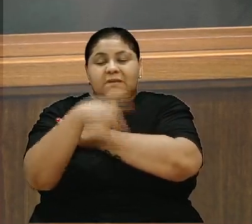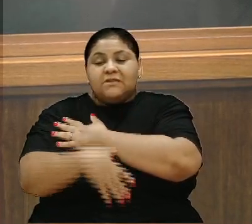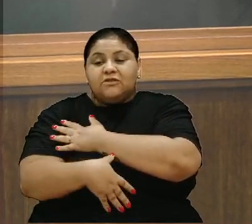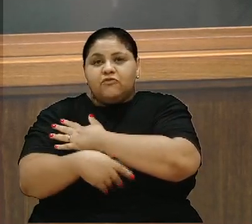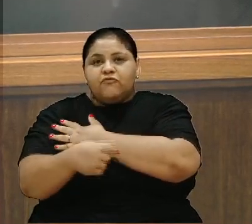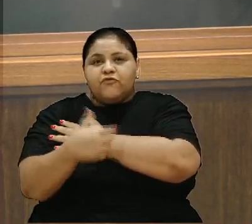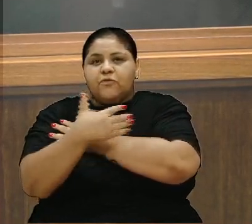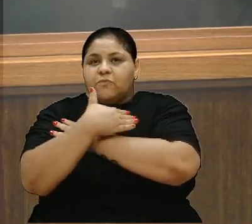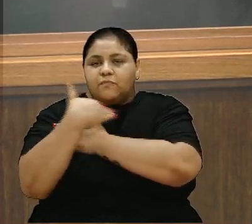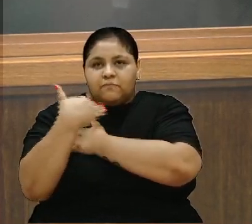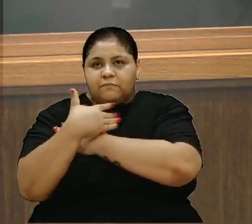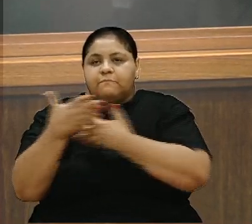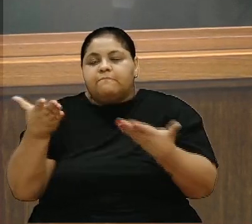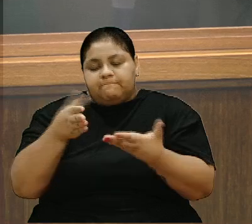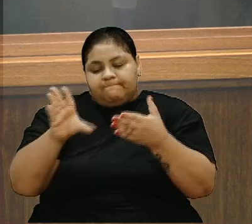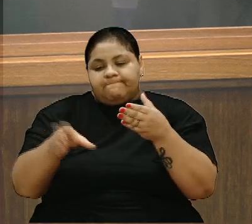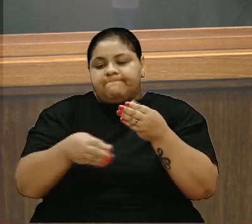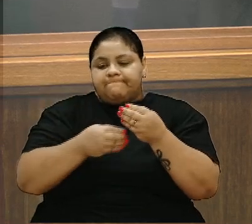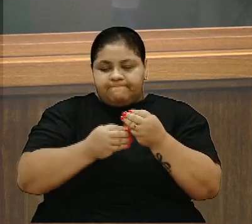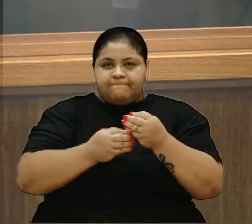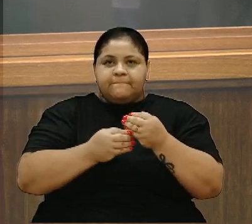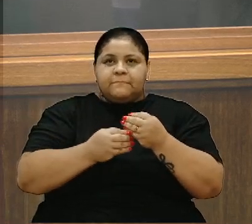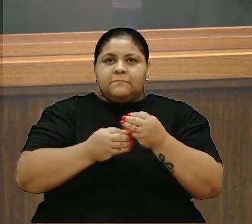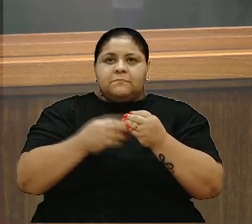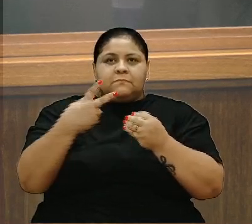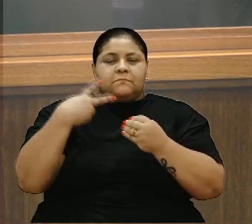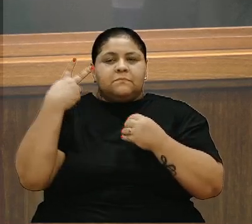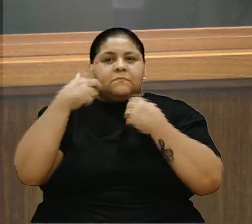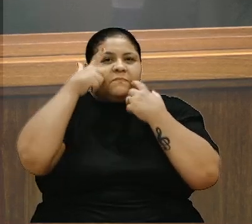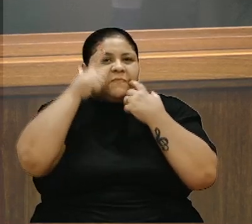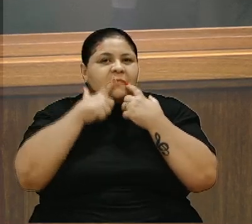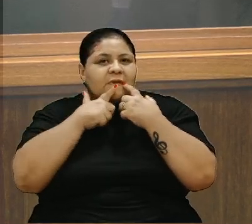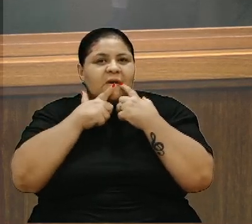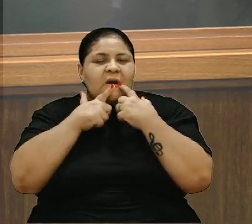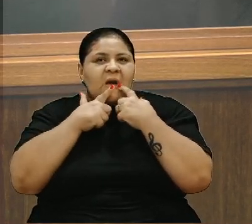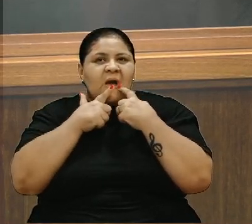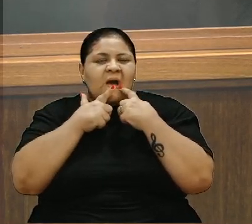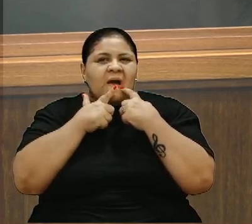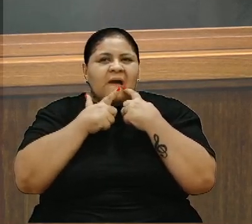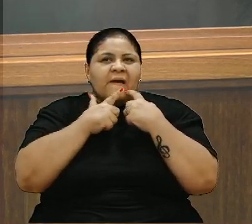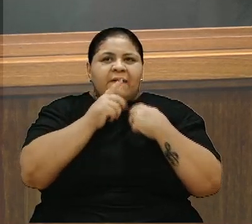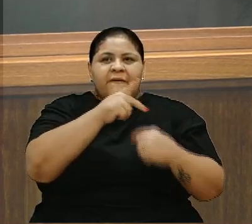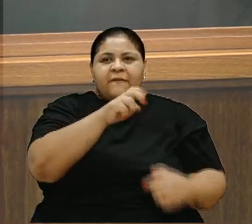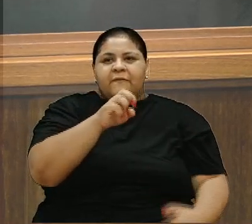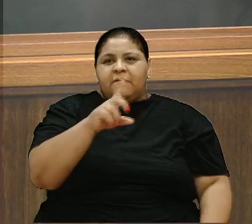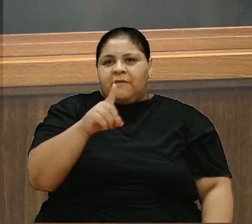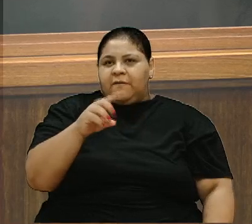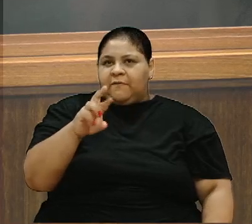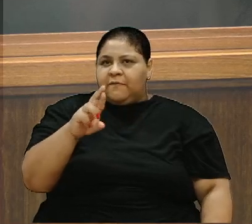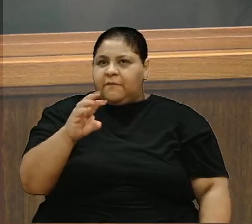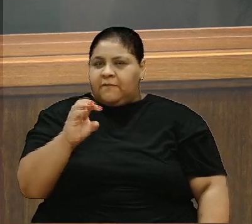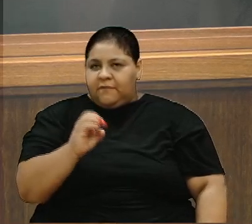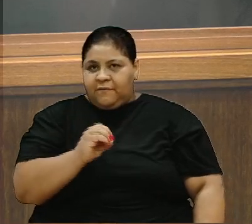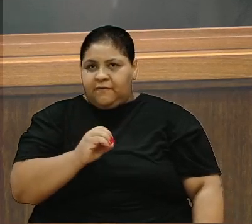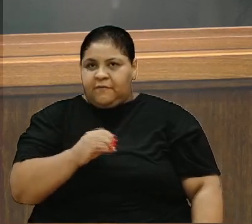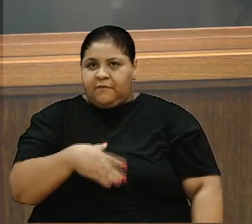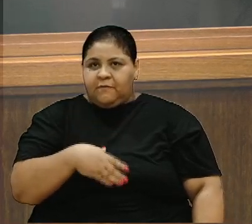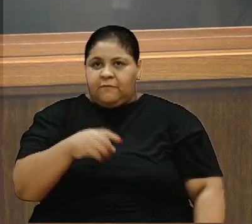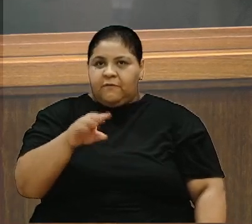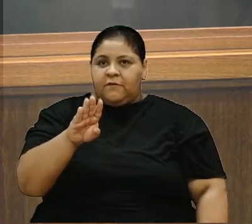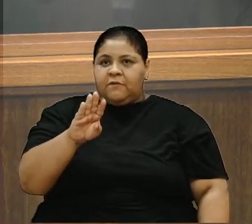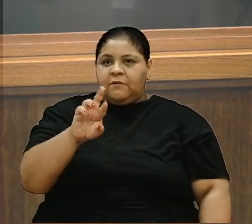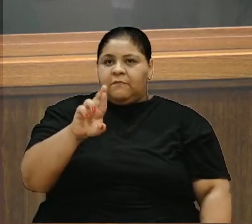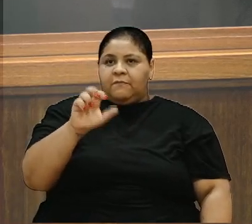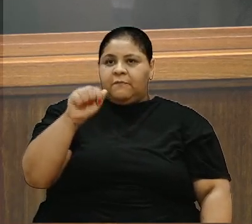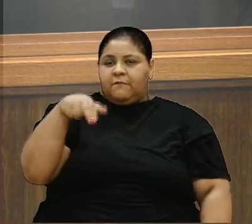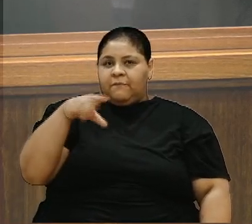Então, quero me somar esse voto, vereador Lucas, ao Pedro, né, o Pedro Sólio, filho da Branca,